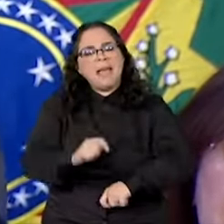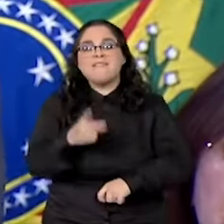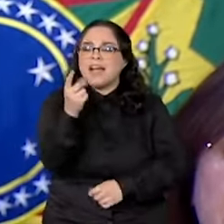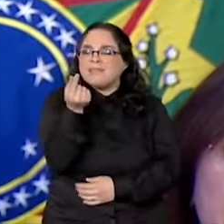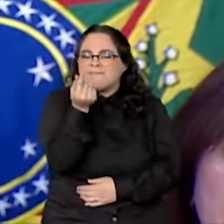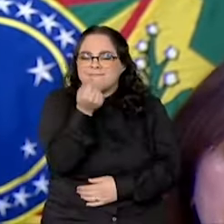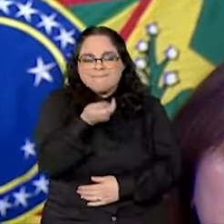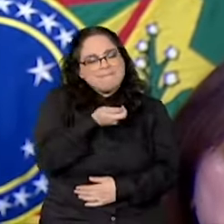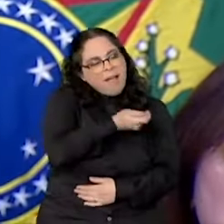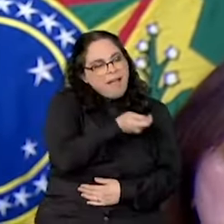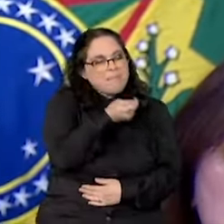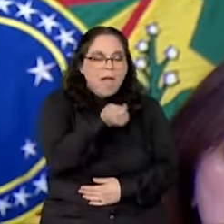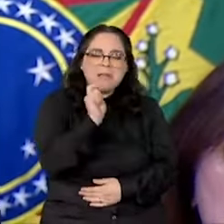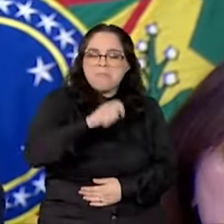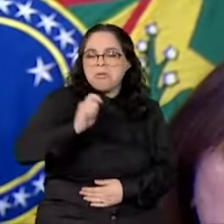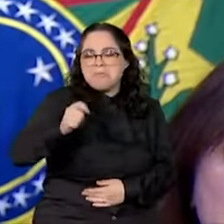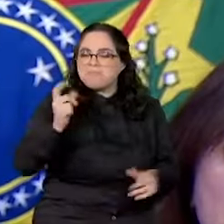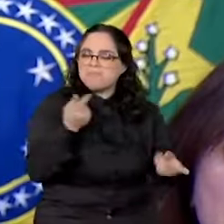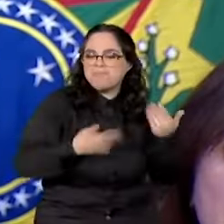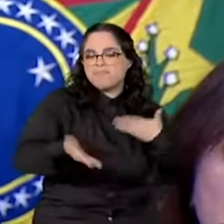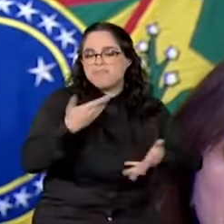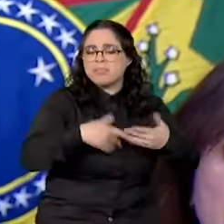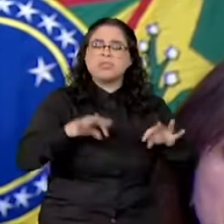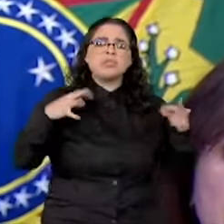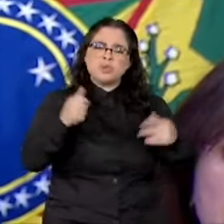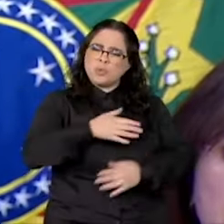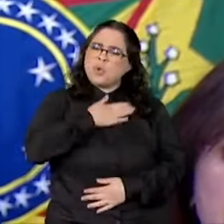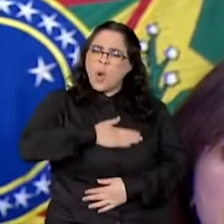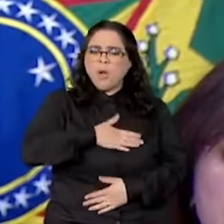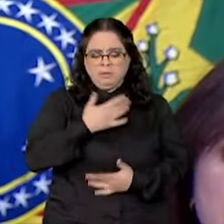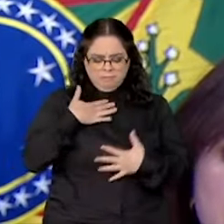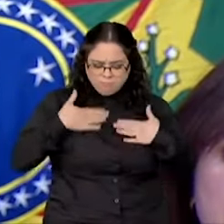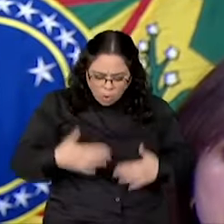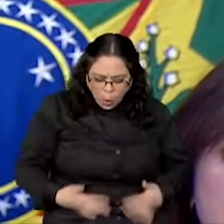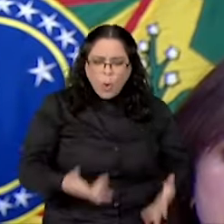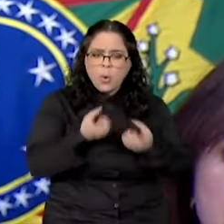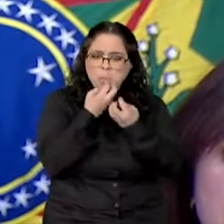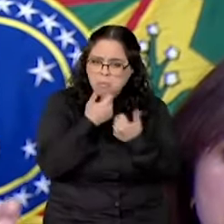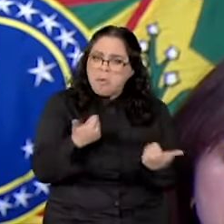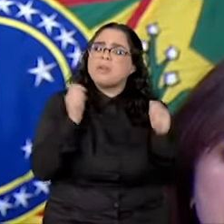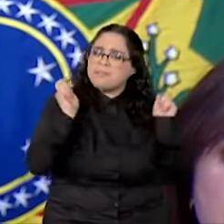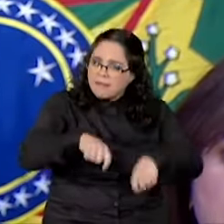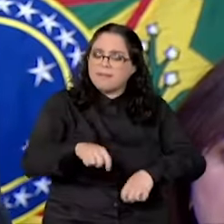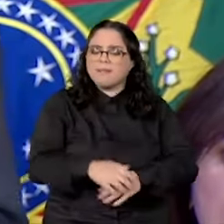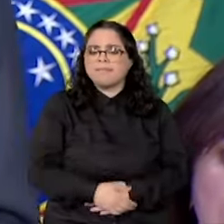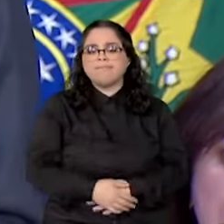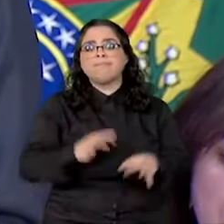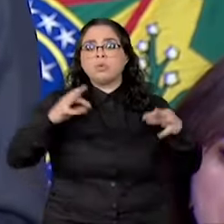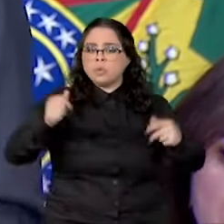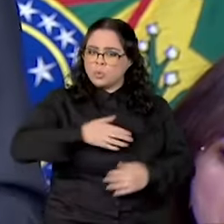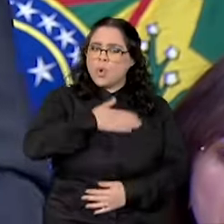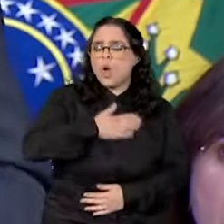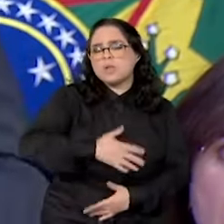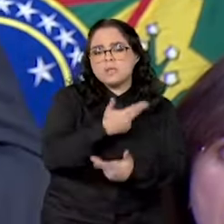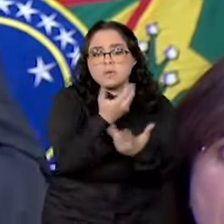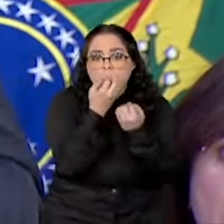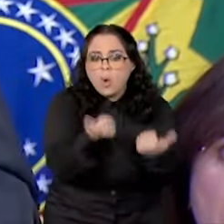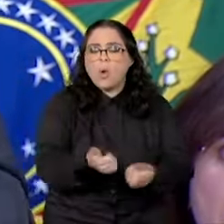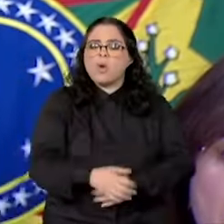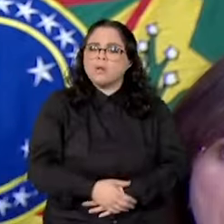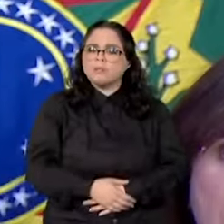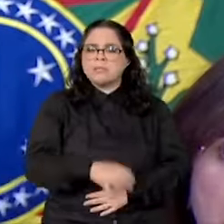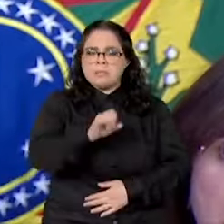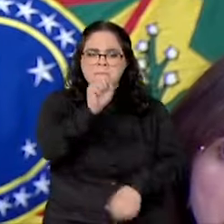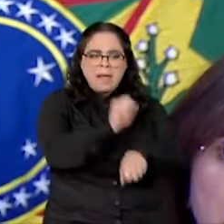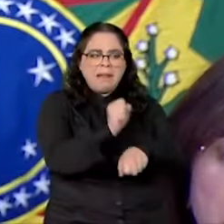gastar um pouquinho de dinheiro, porque todo mundo gosta de coisa boa. Todo mundo gosta de coisa boa. Preciso parar com essa